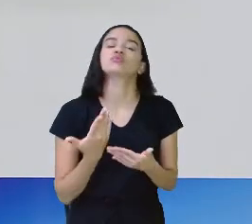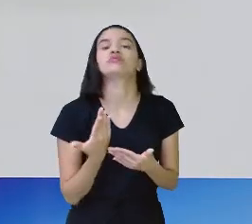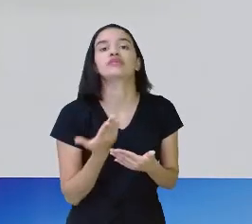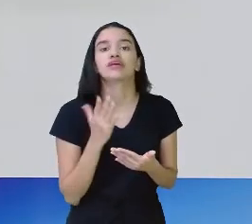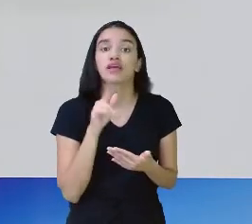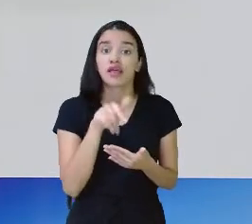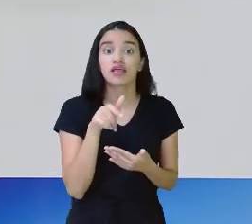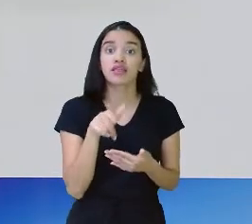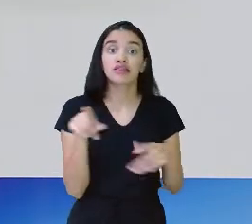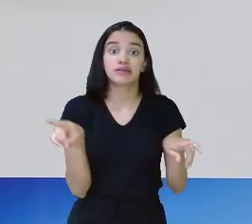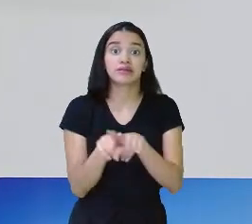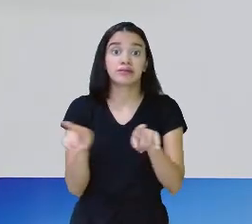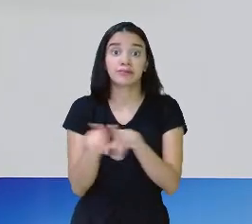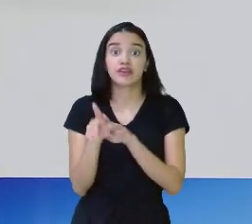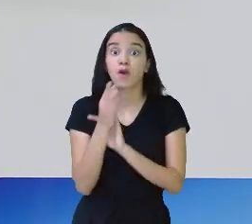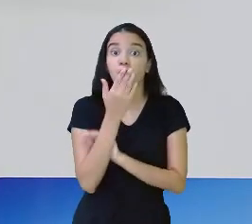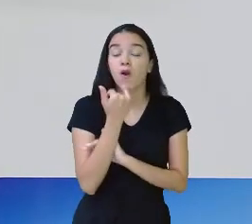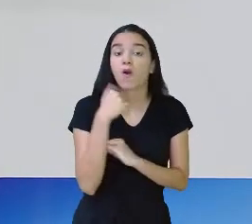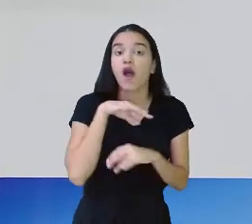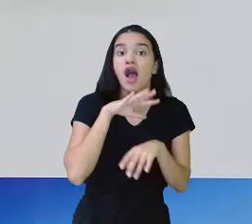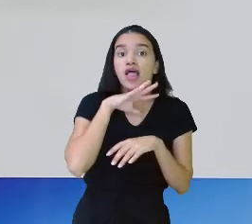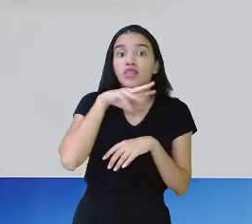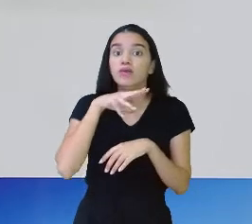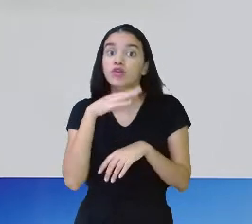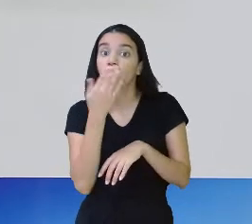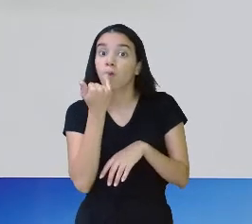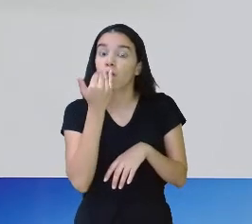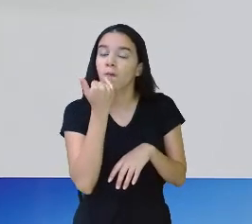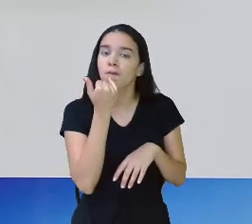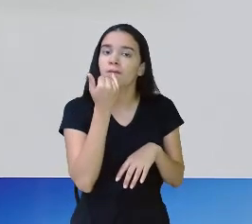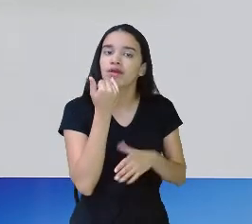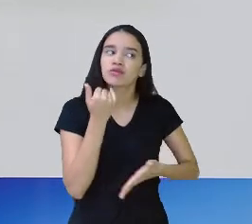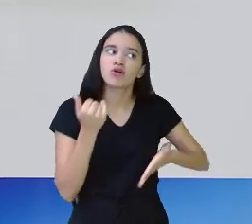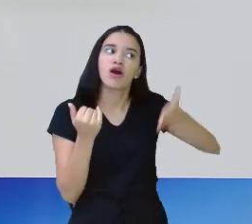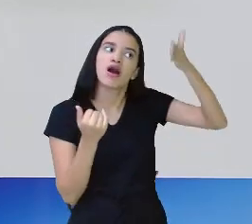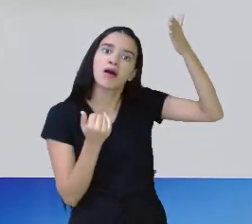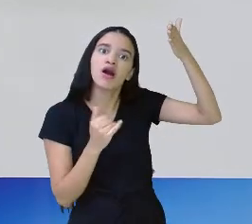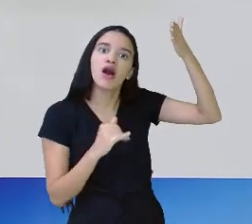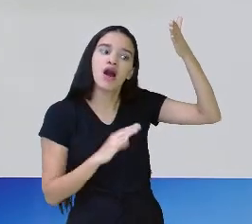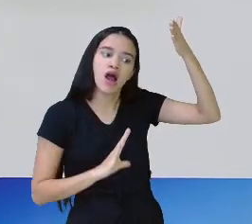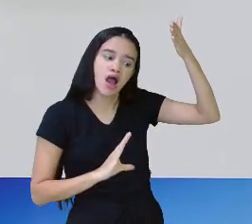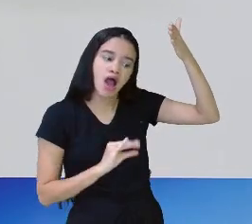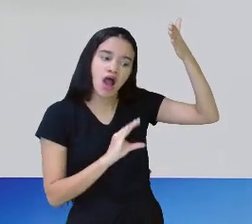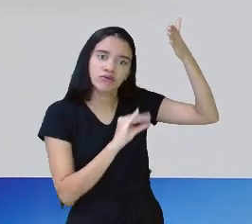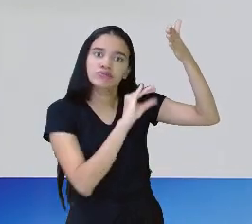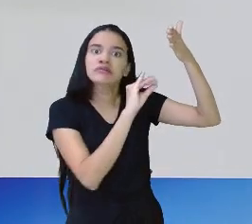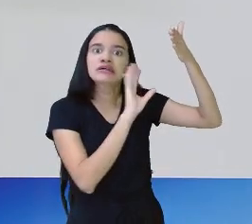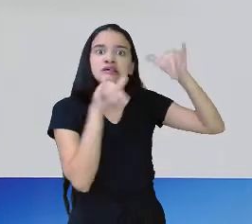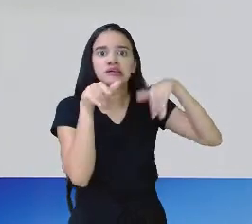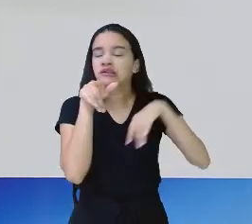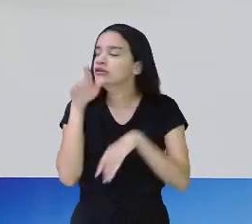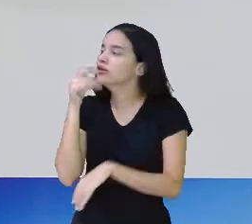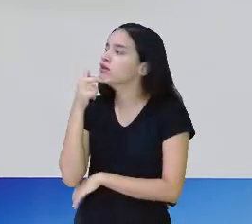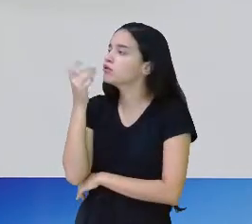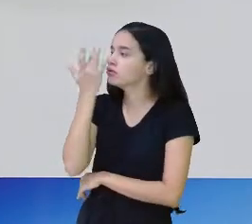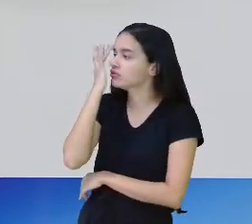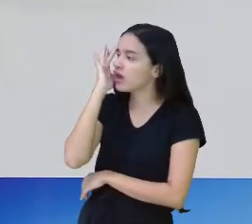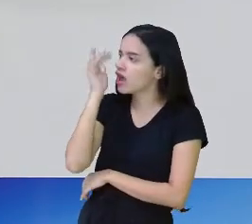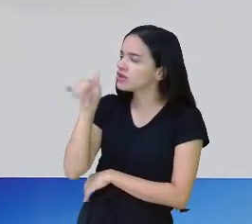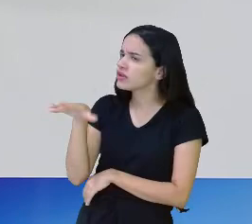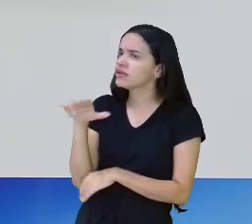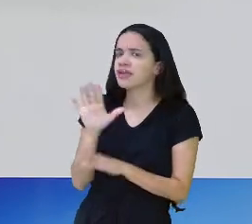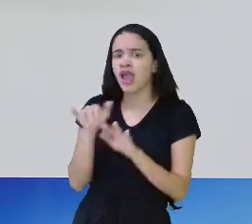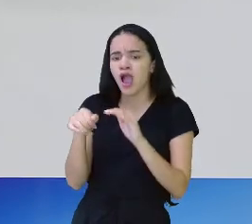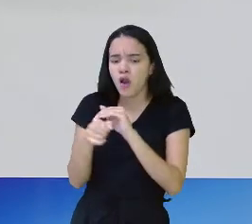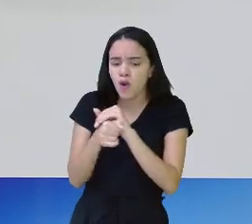e está até comendo as pinturas das casas. Veja que destruidor. Você não acha, professora Márcia, que esse